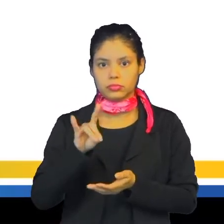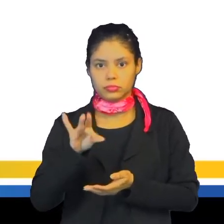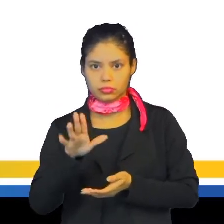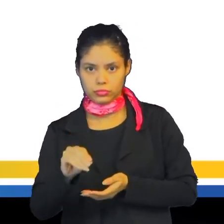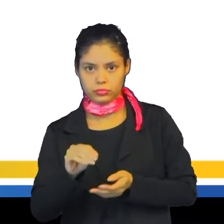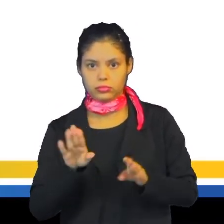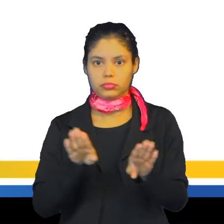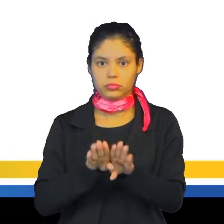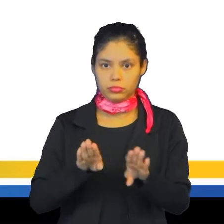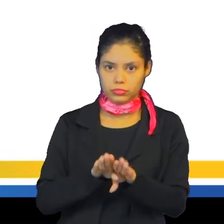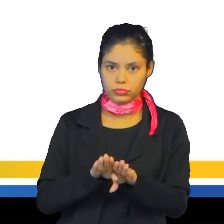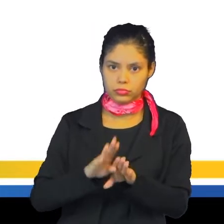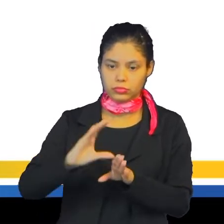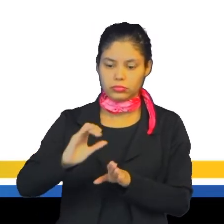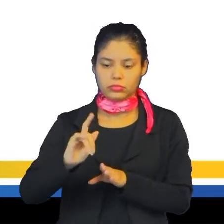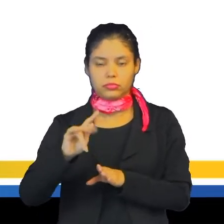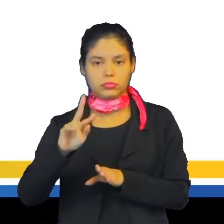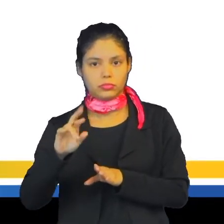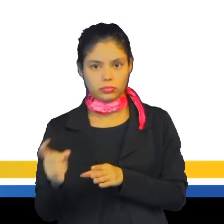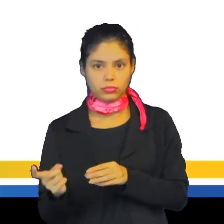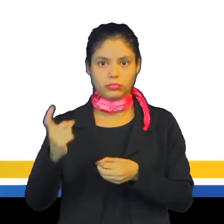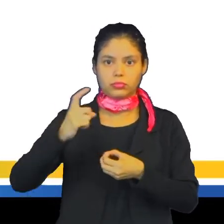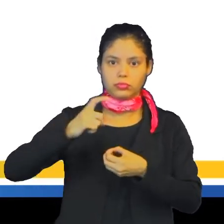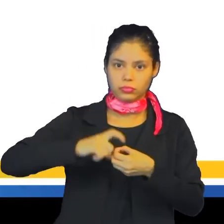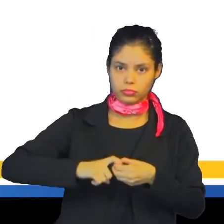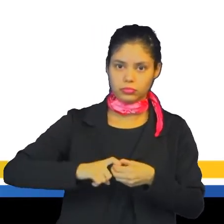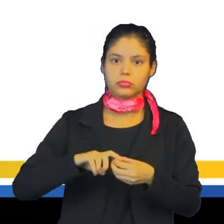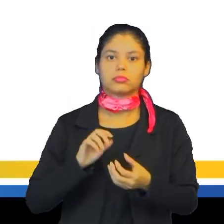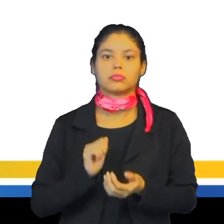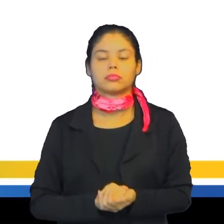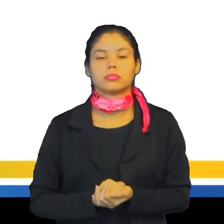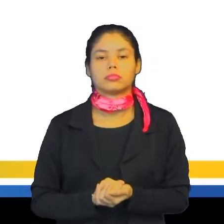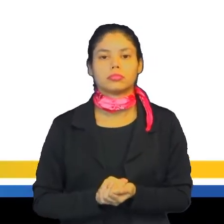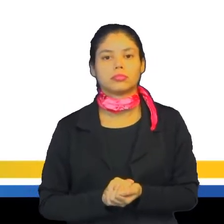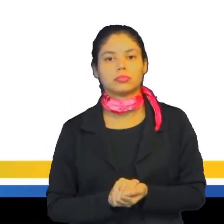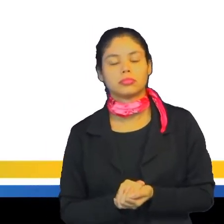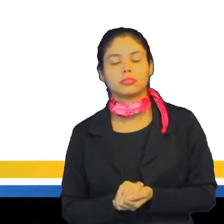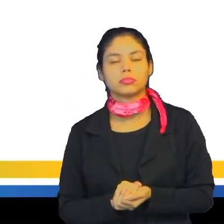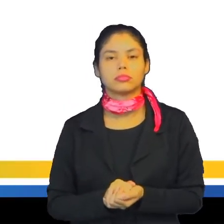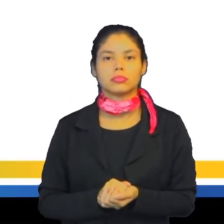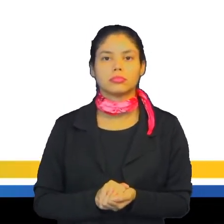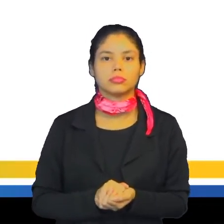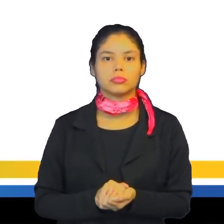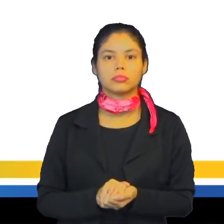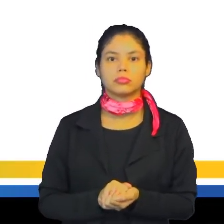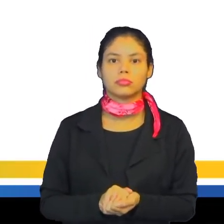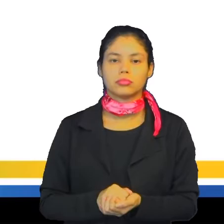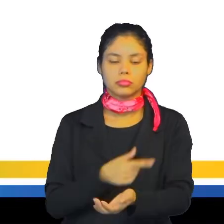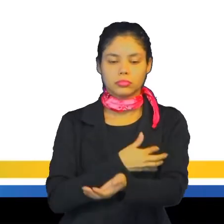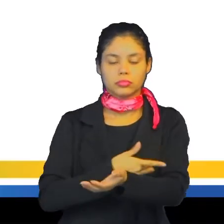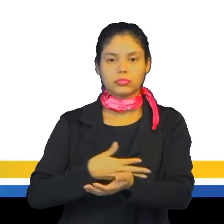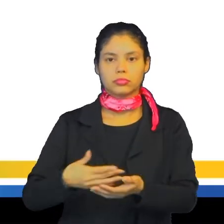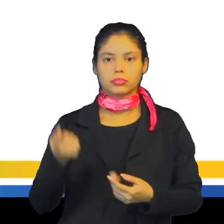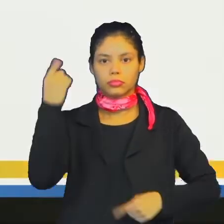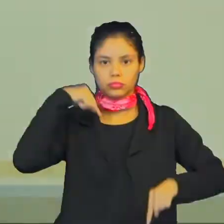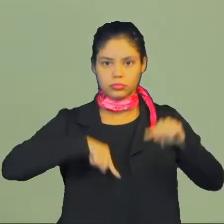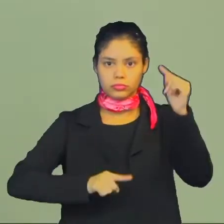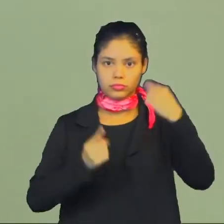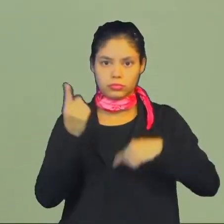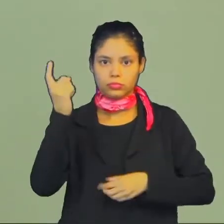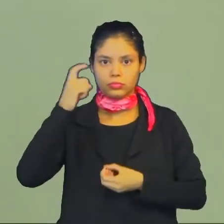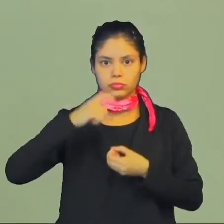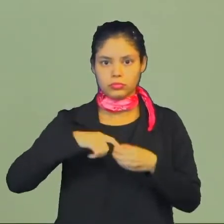arteríolas, passa para os capilares e aí ele retorna, né? Os capilares retornam para as vênulas, veias e aí ele retorna para o